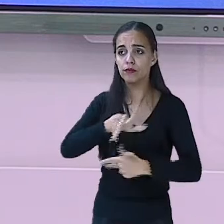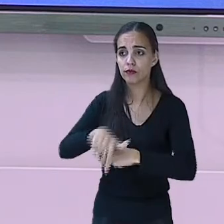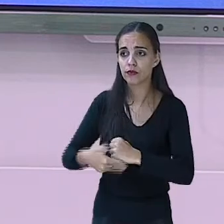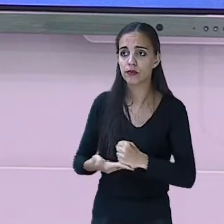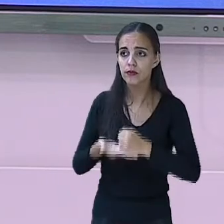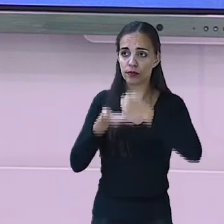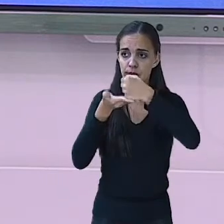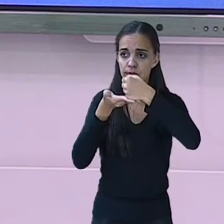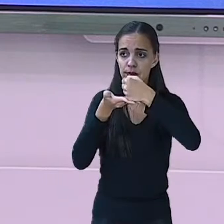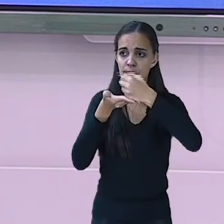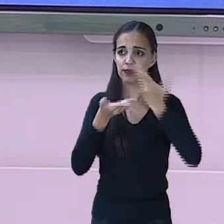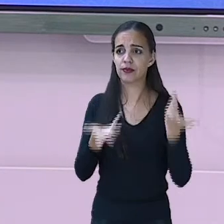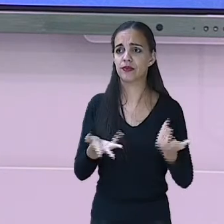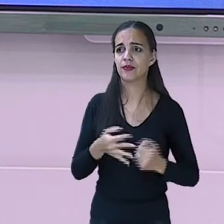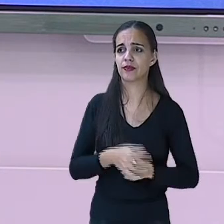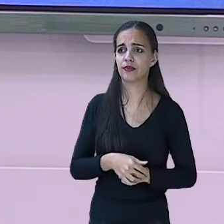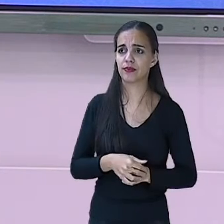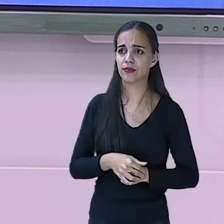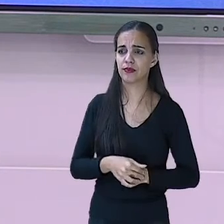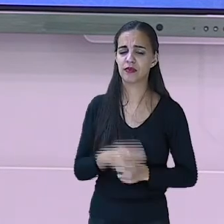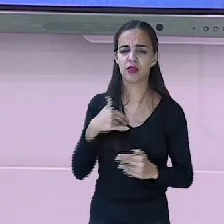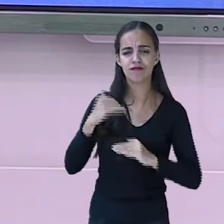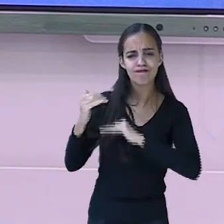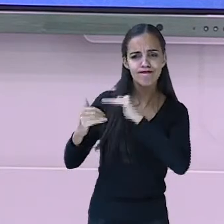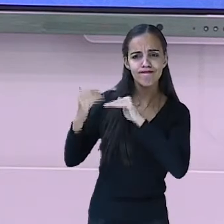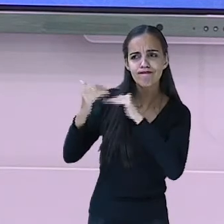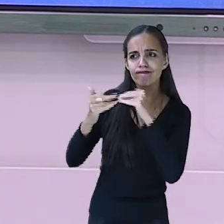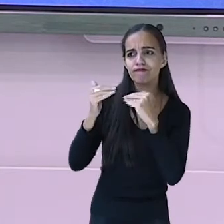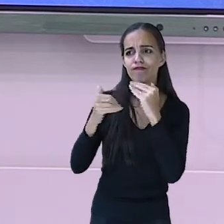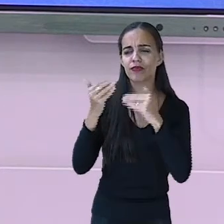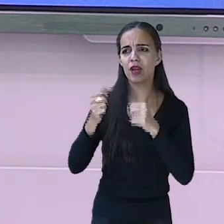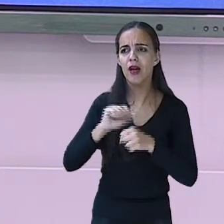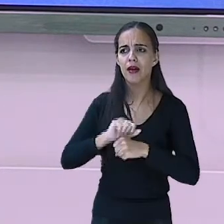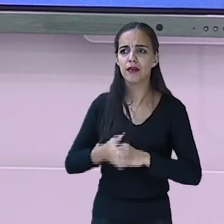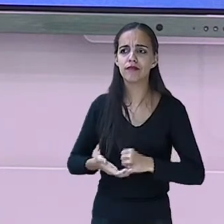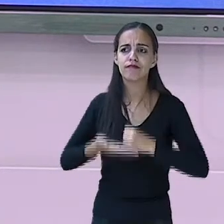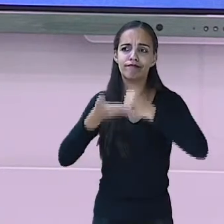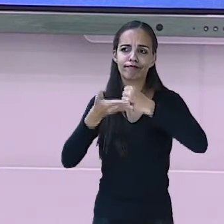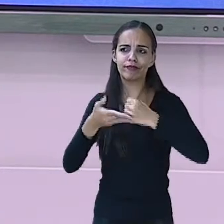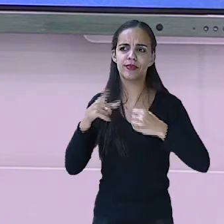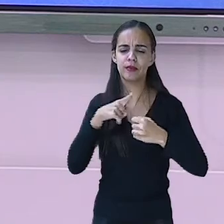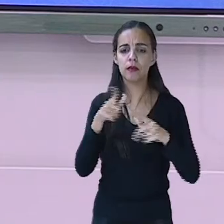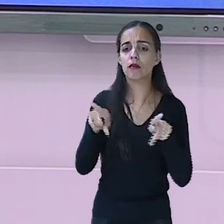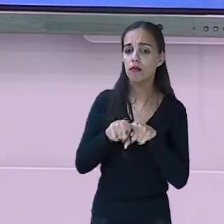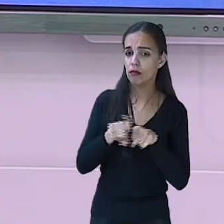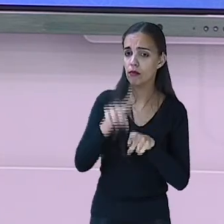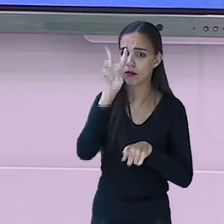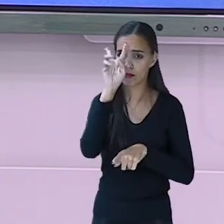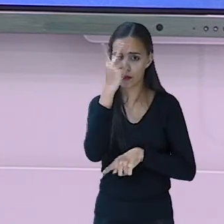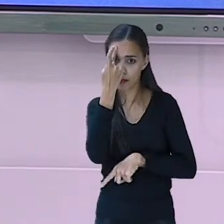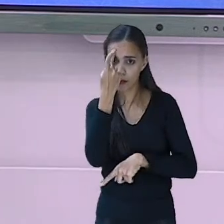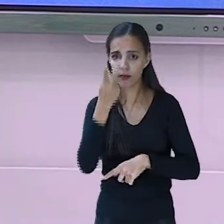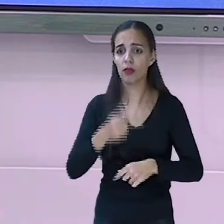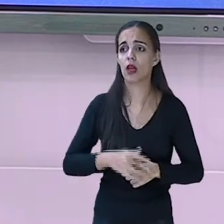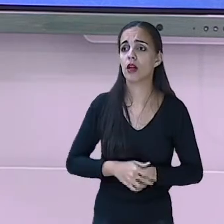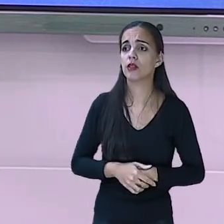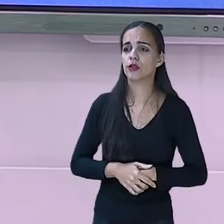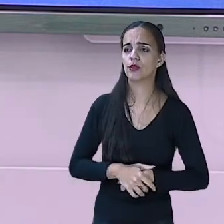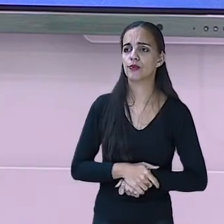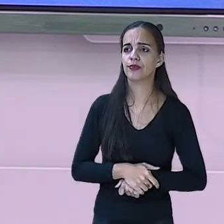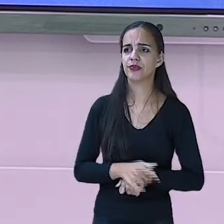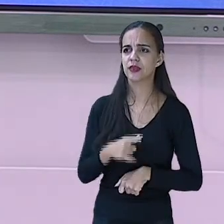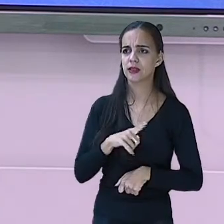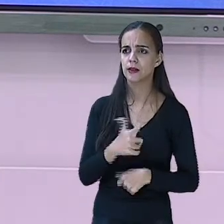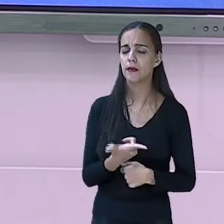agricultura sustentável, desenvolvimento sustentável, atitude sustentável. Então, o que